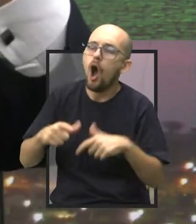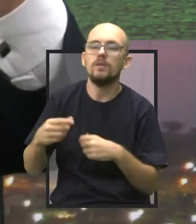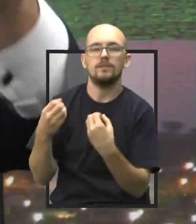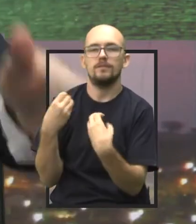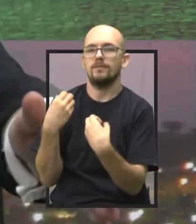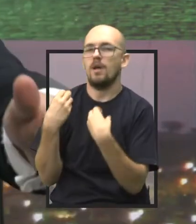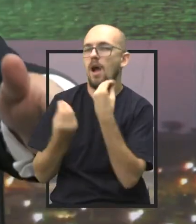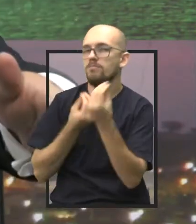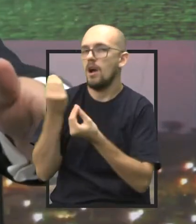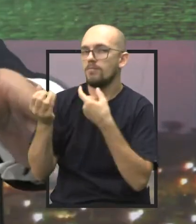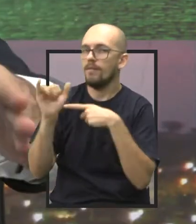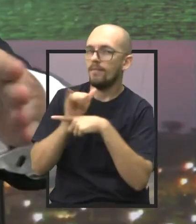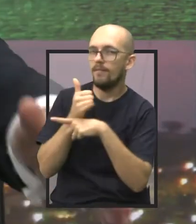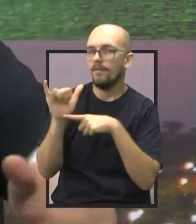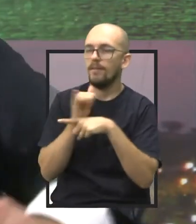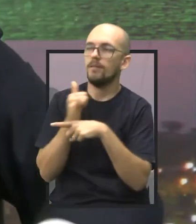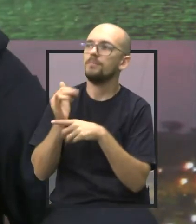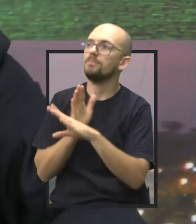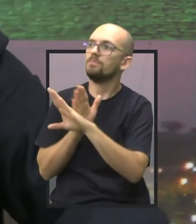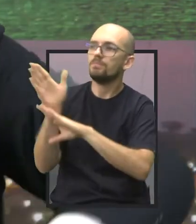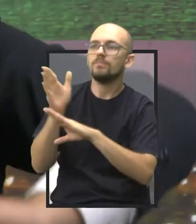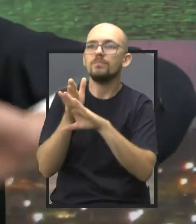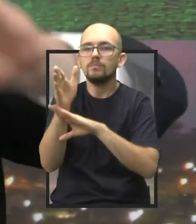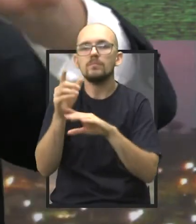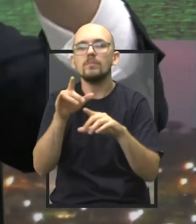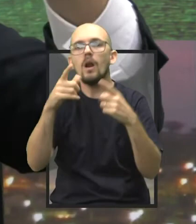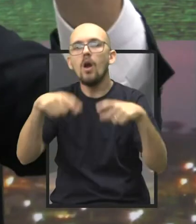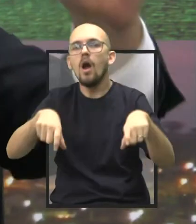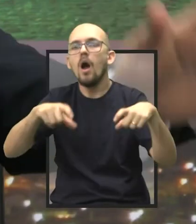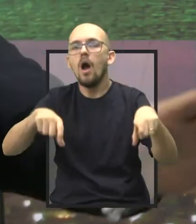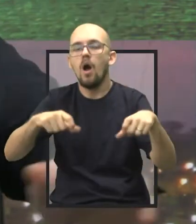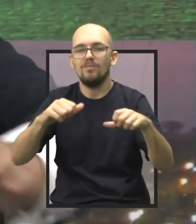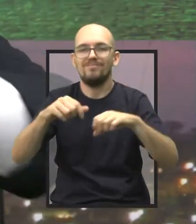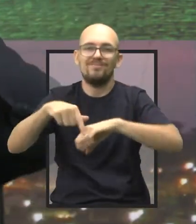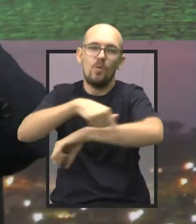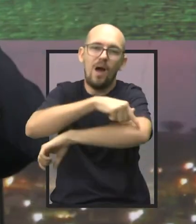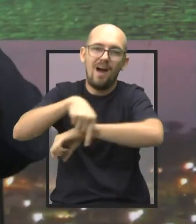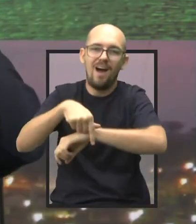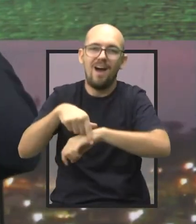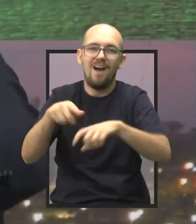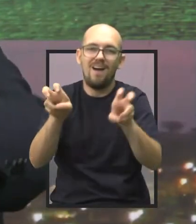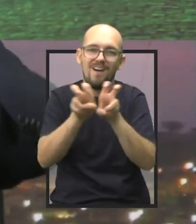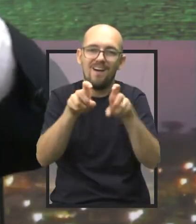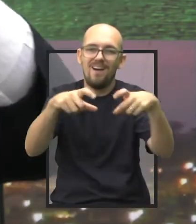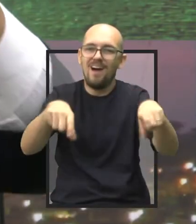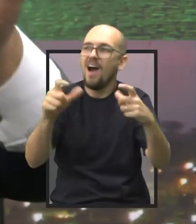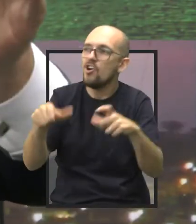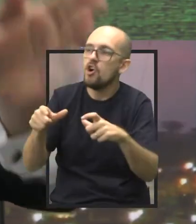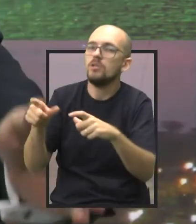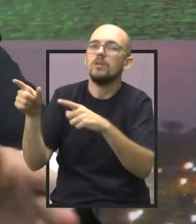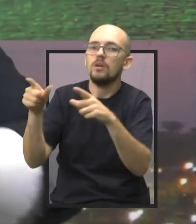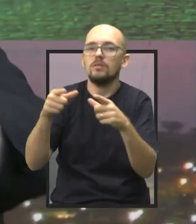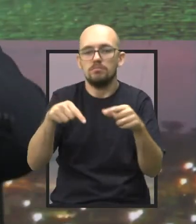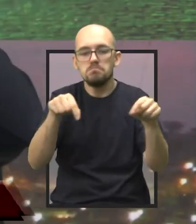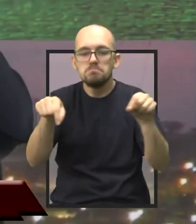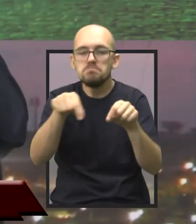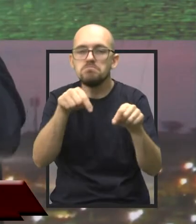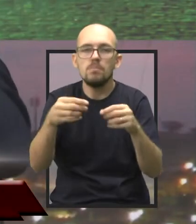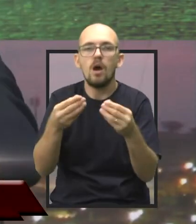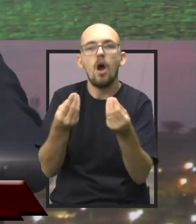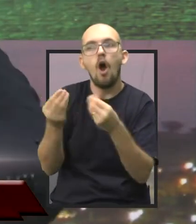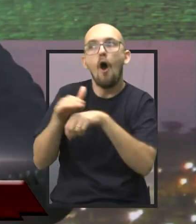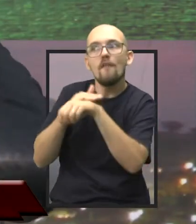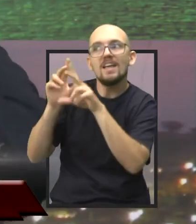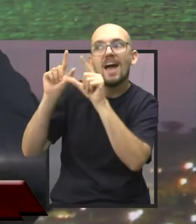vou pedir o sítio do esporte, aonde eu vou pedir a creche, com quem a gente fala, com quem a gente pede, como é que a